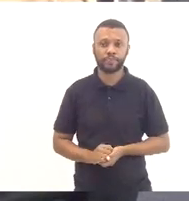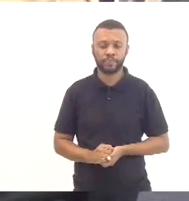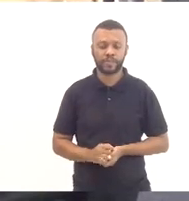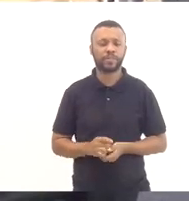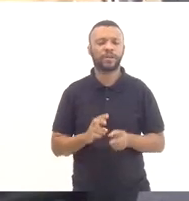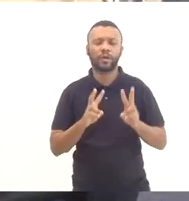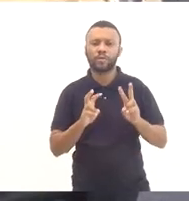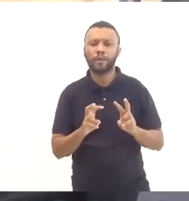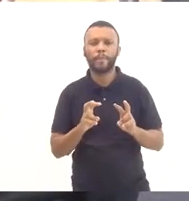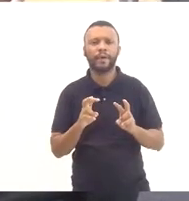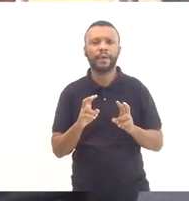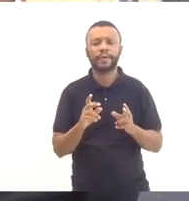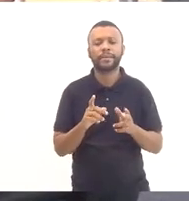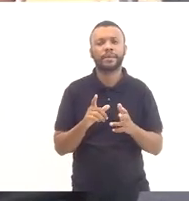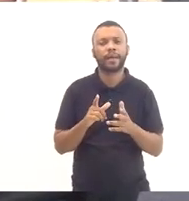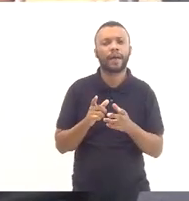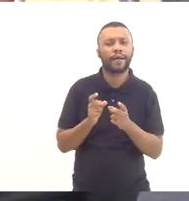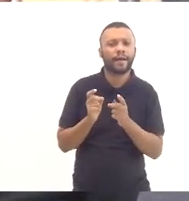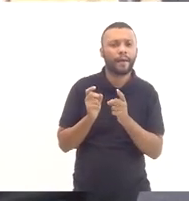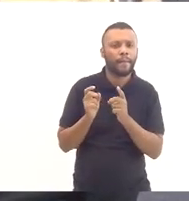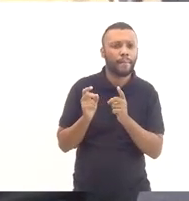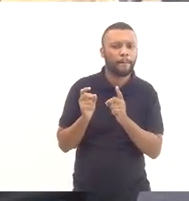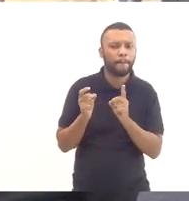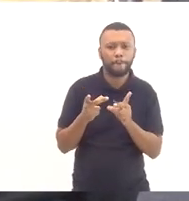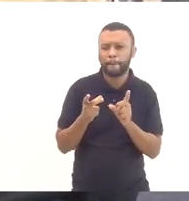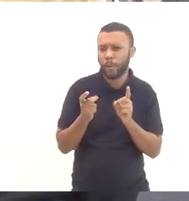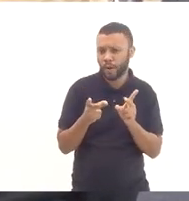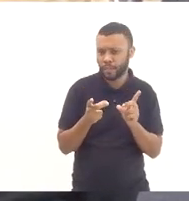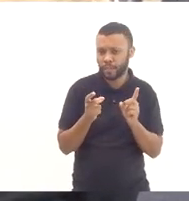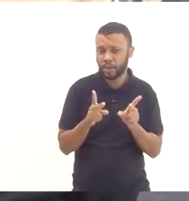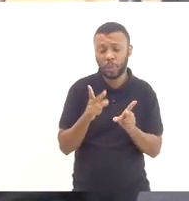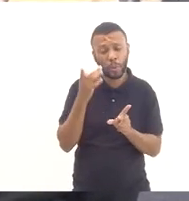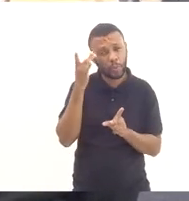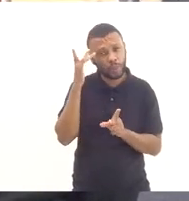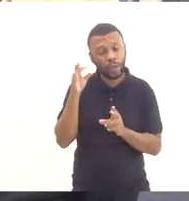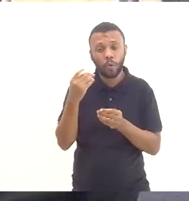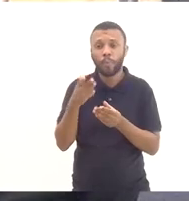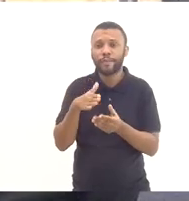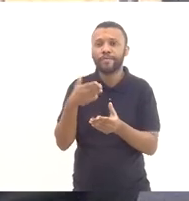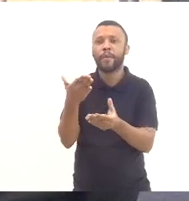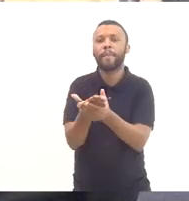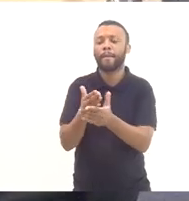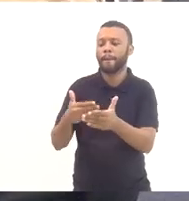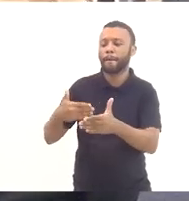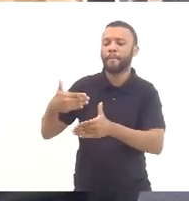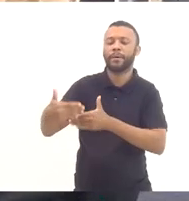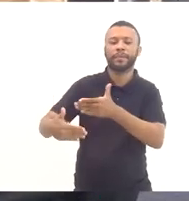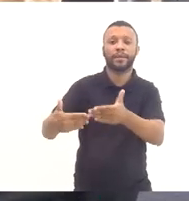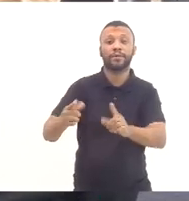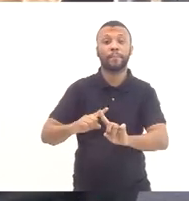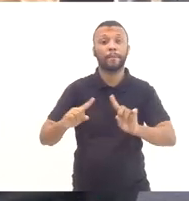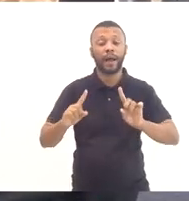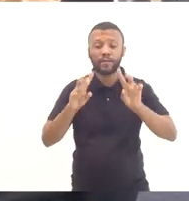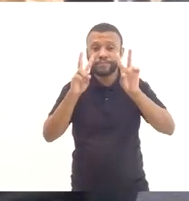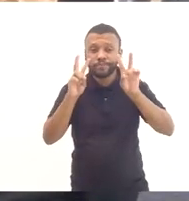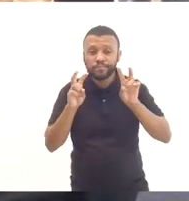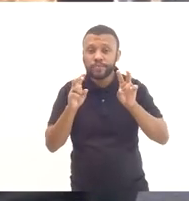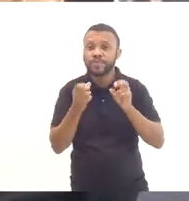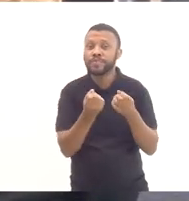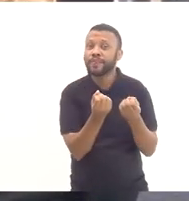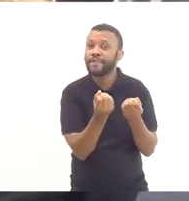relação a importação eu não sei que a que título for ajuizada a sua ação Só que é em termos de viagem